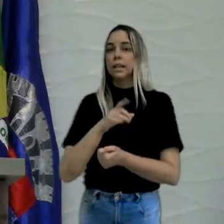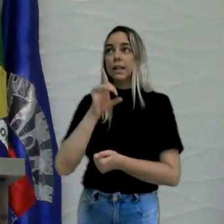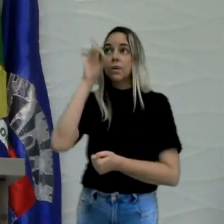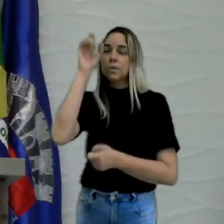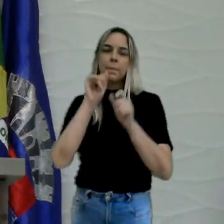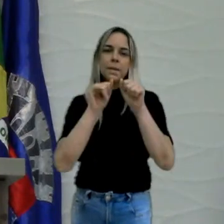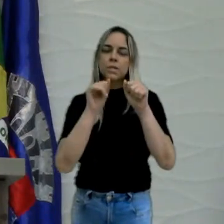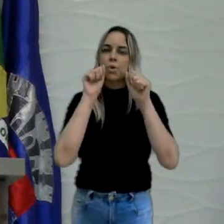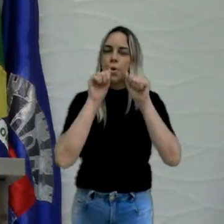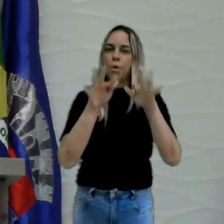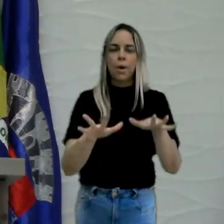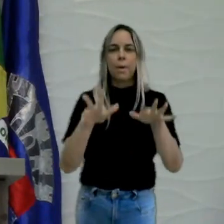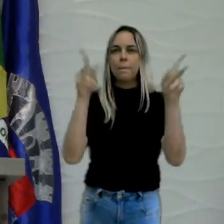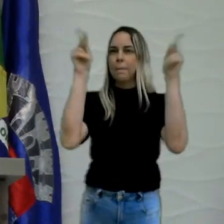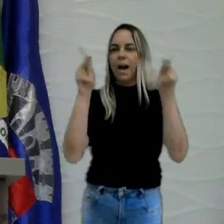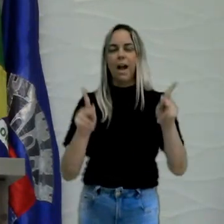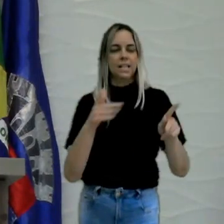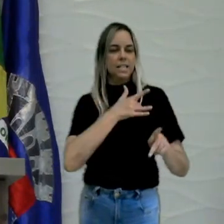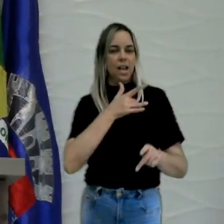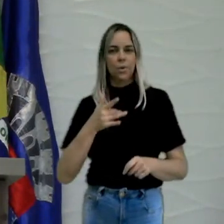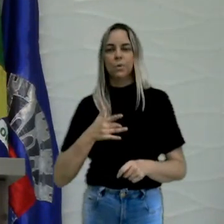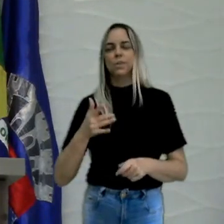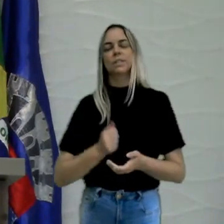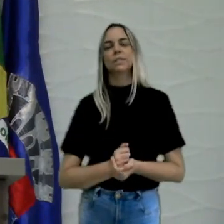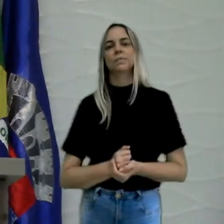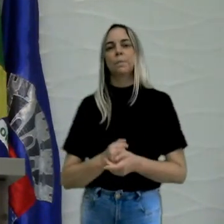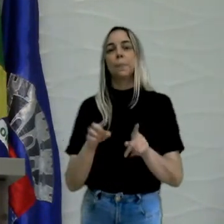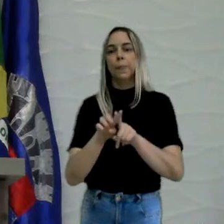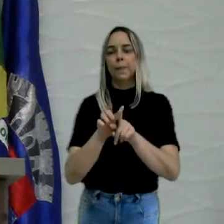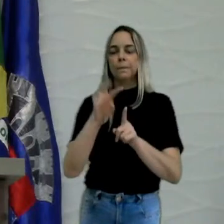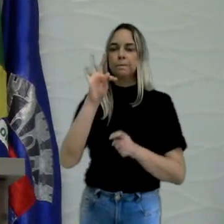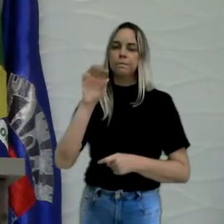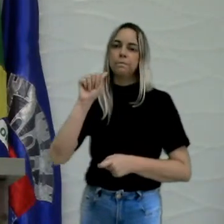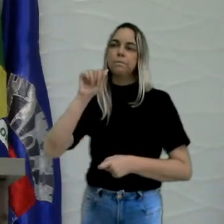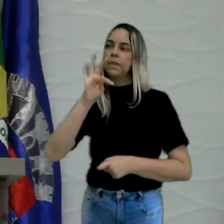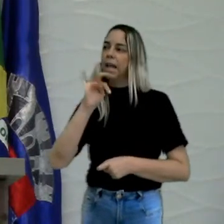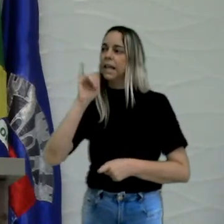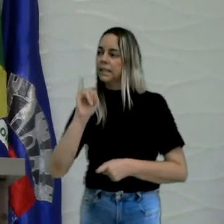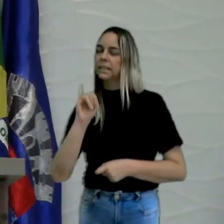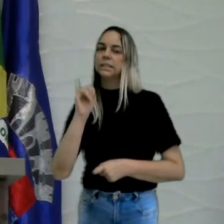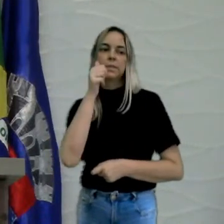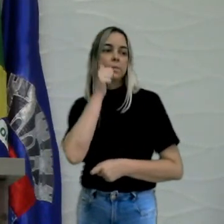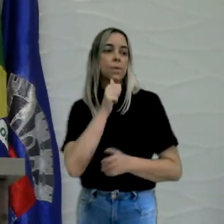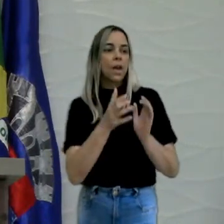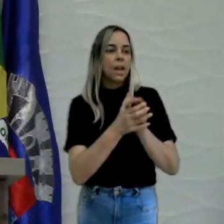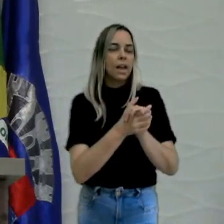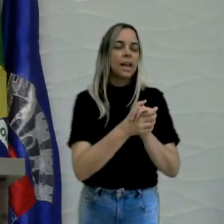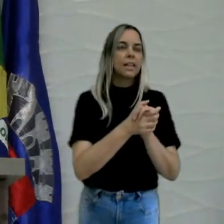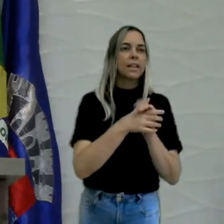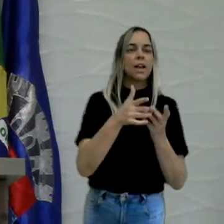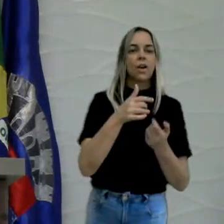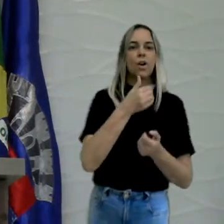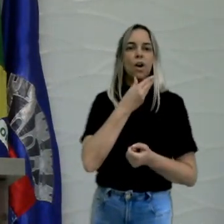muita saúde, muita paz. Nossa amiga Tati, esposa de Elaide Porfírio,